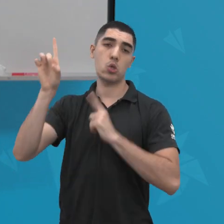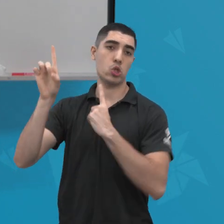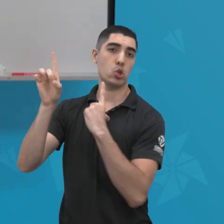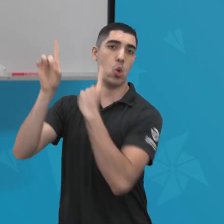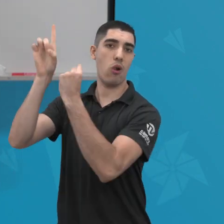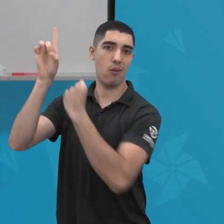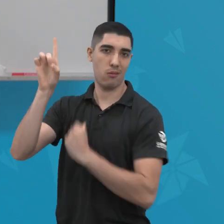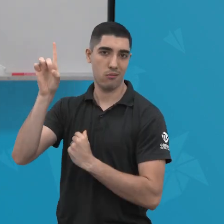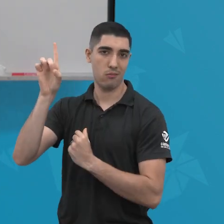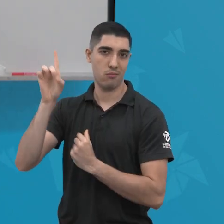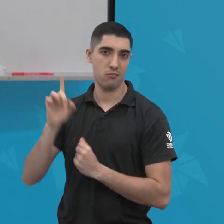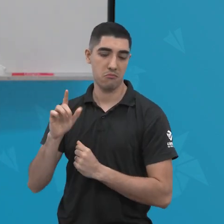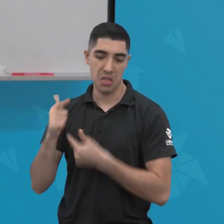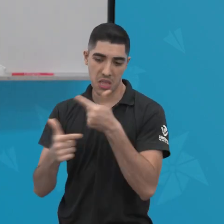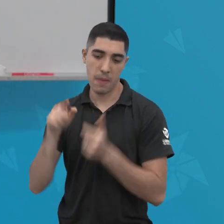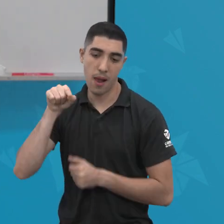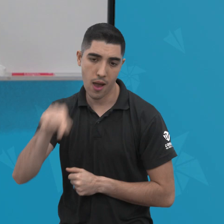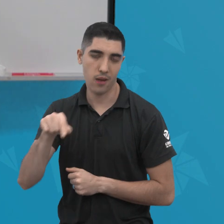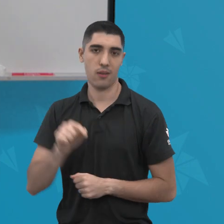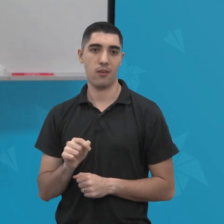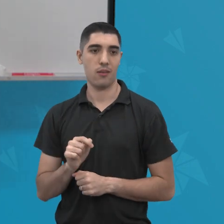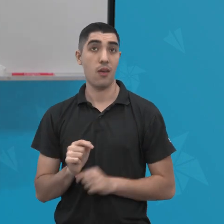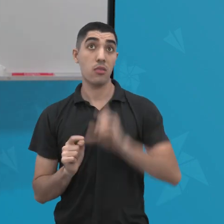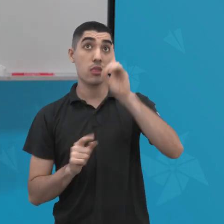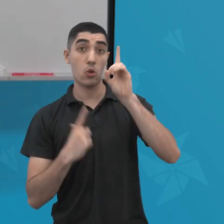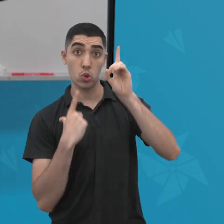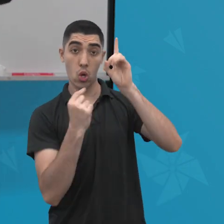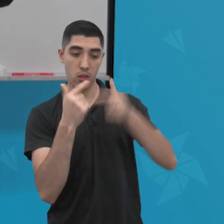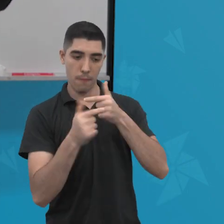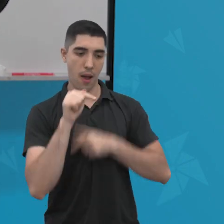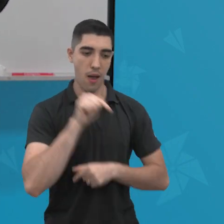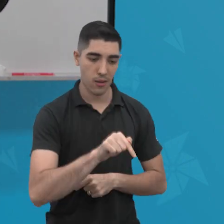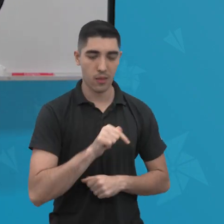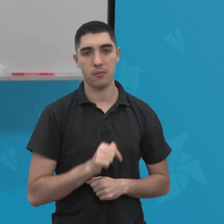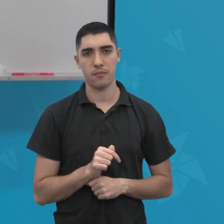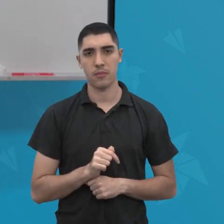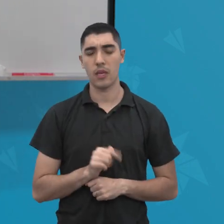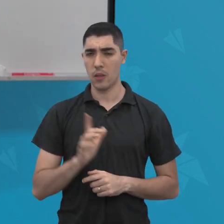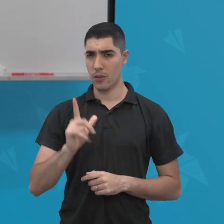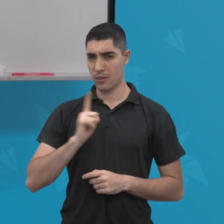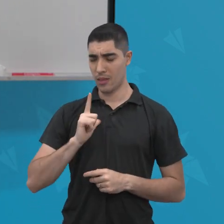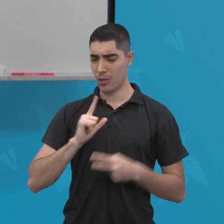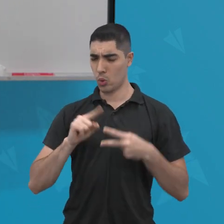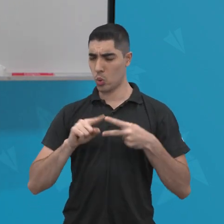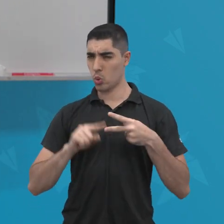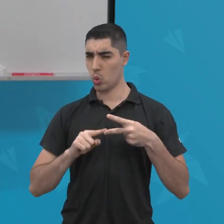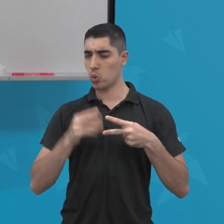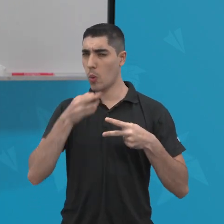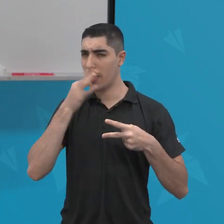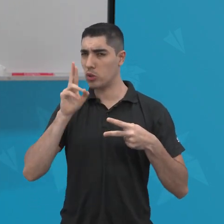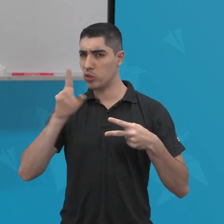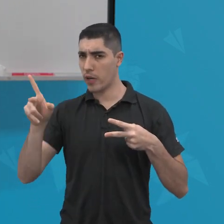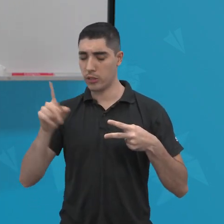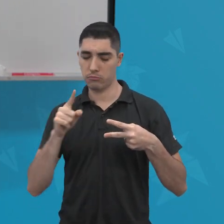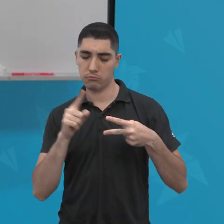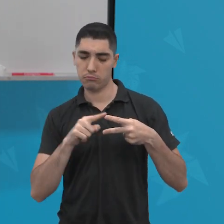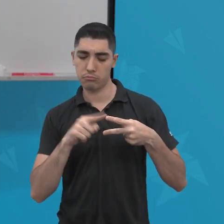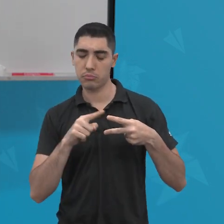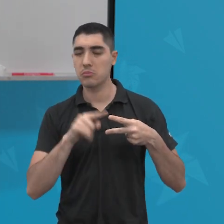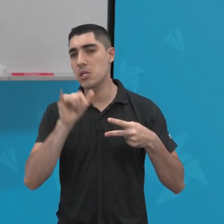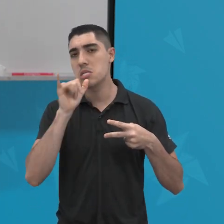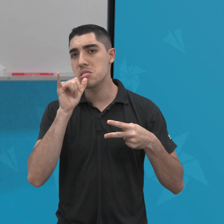Deus. Isso daí tem dois desdobramentos, né? O primeiro deles é o quê? Se